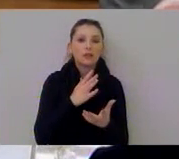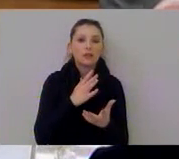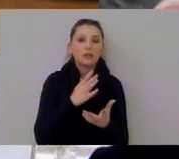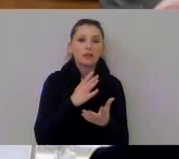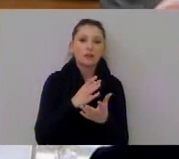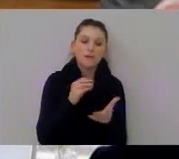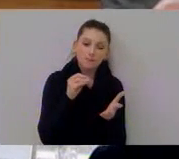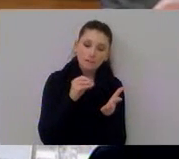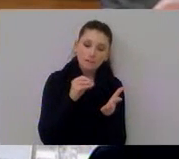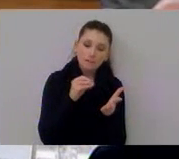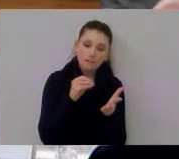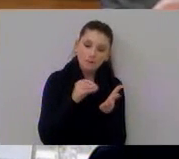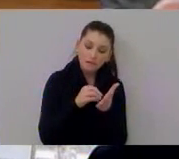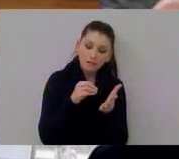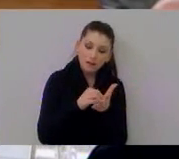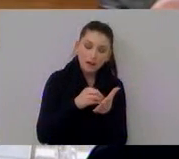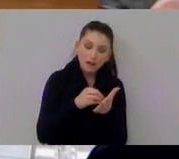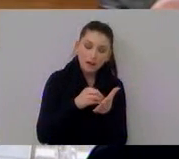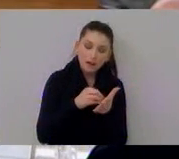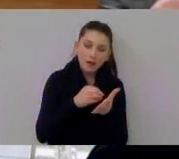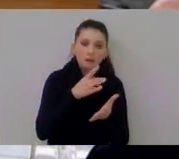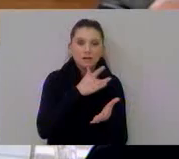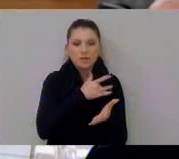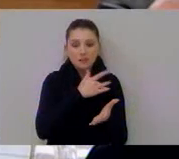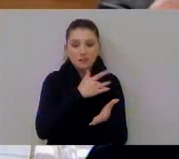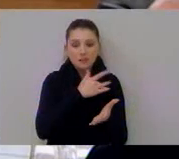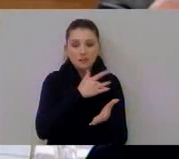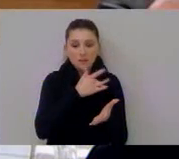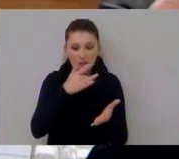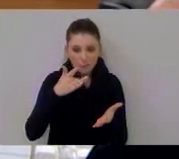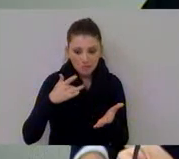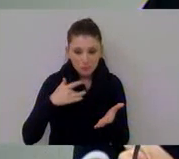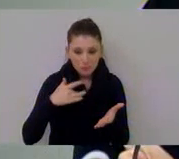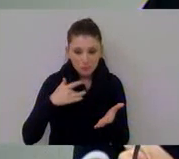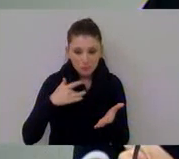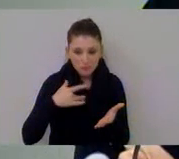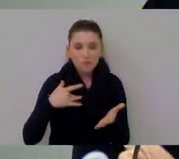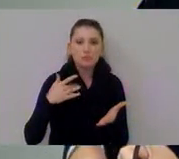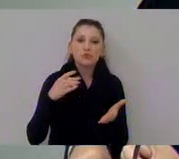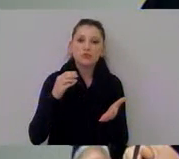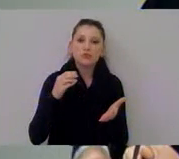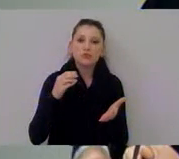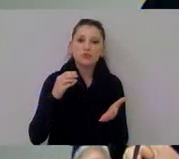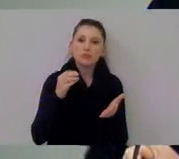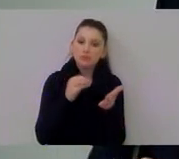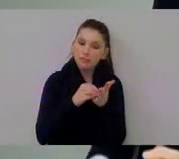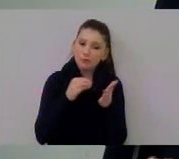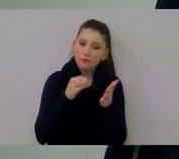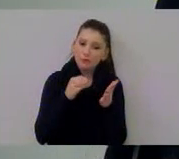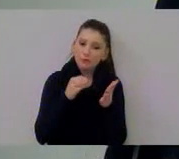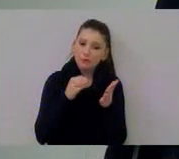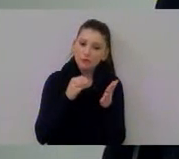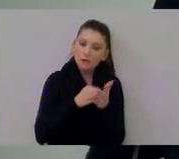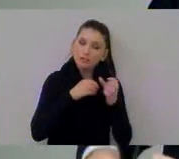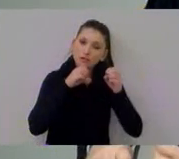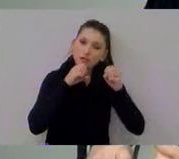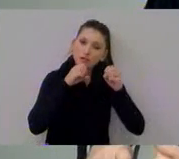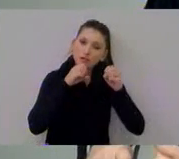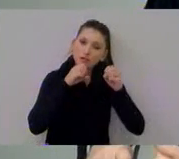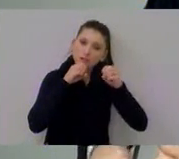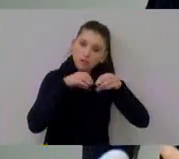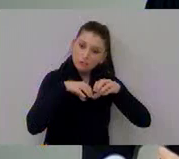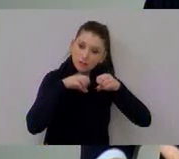tudo. Na educação, é responsável por tudo.